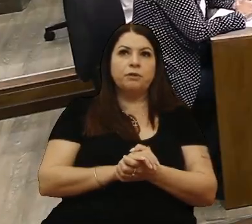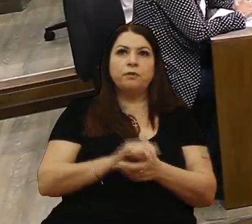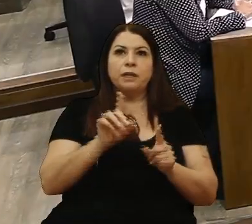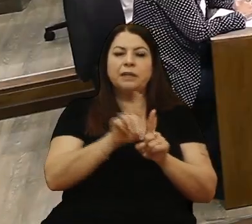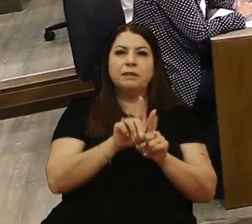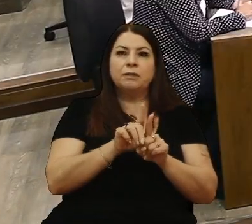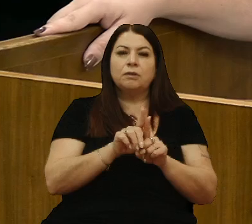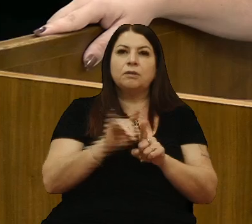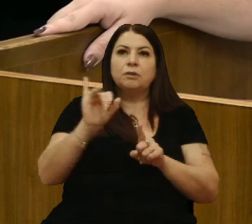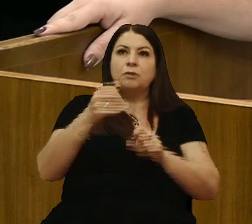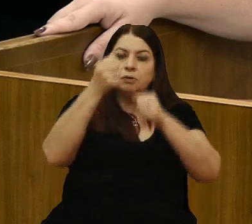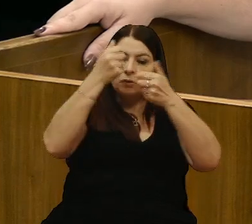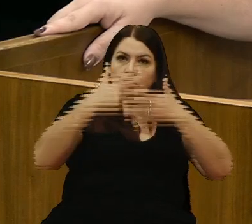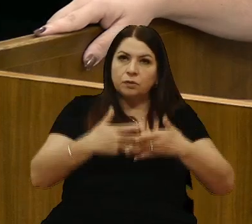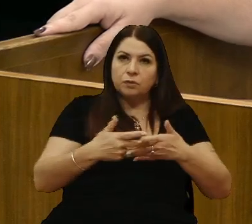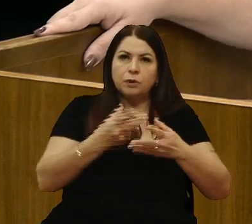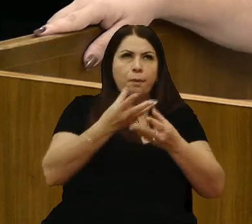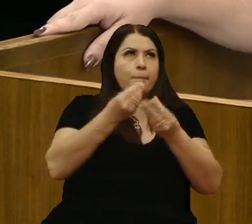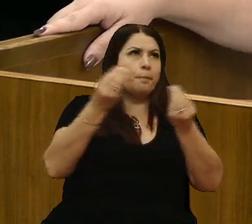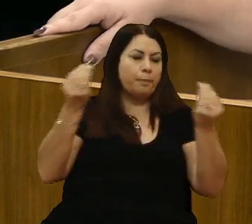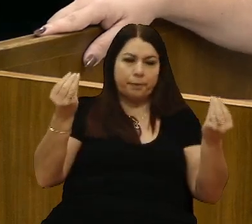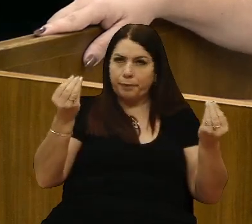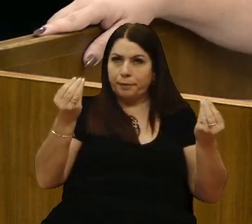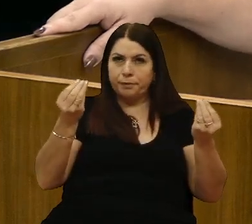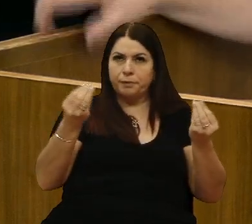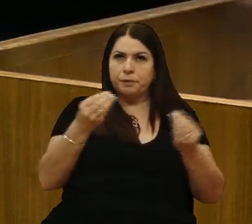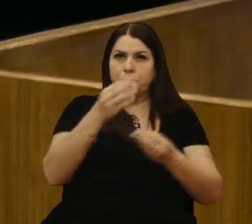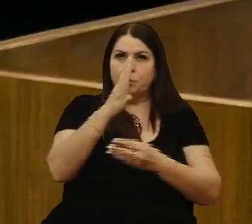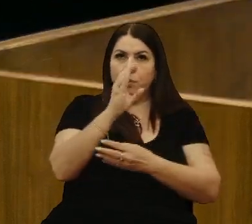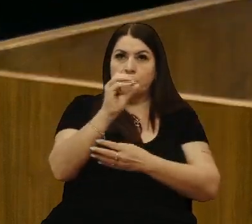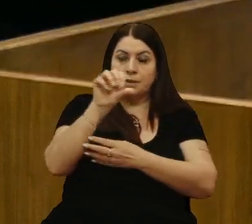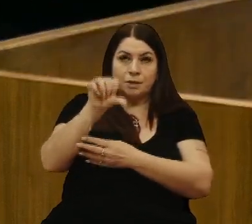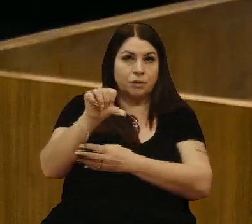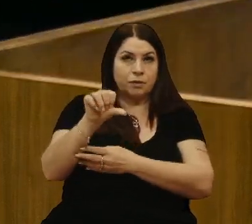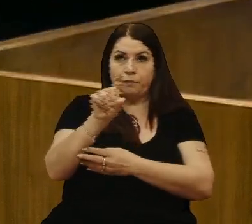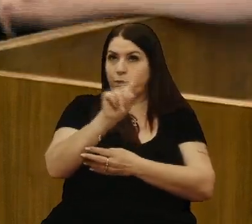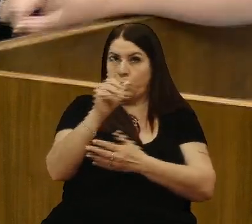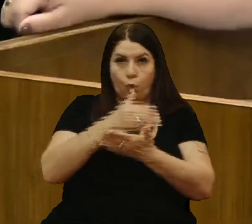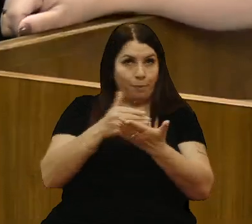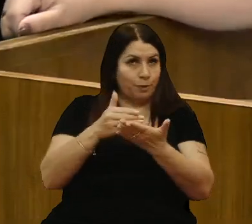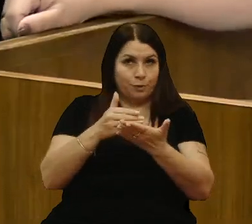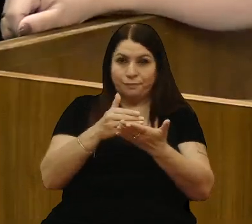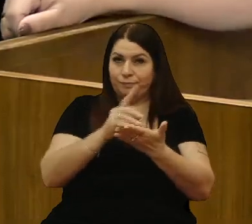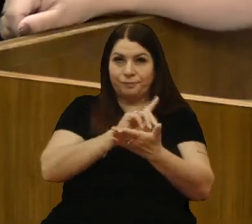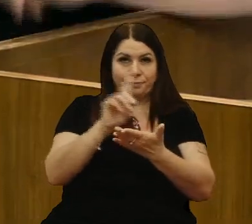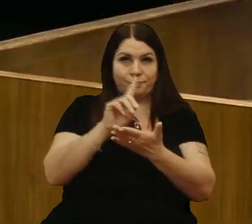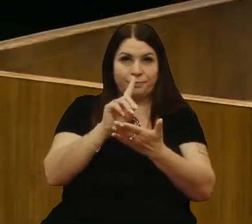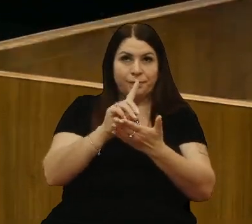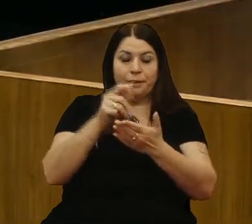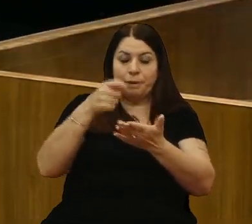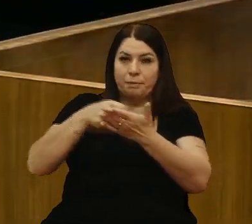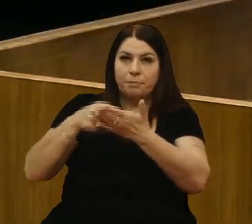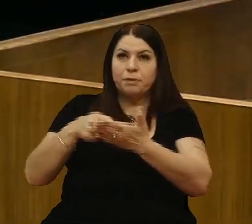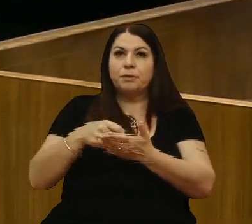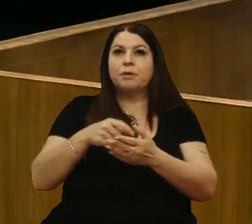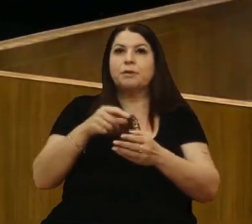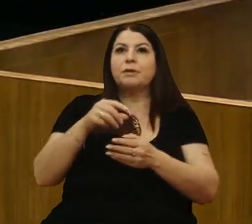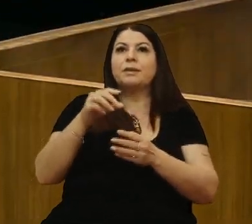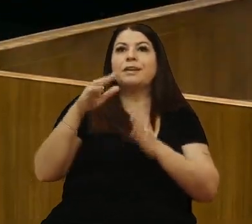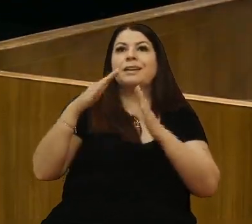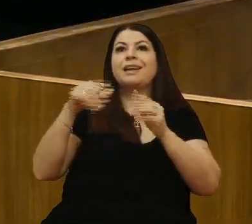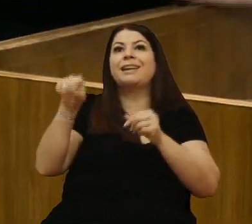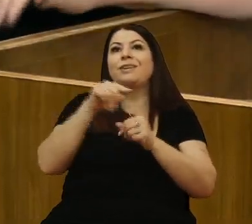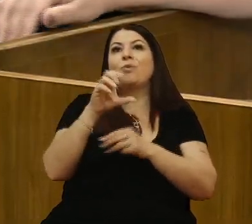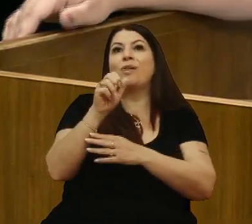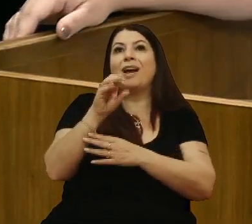E as justificativas são muitas, né? Tem a 409, mas não começou a questão dos pagamentos. Tem o caso Manhã Bosco,